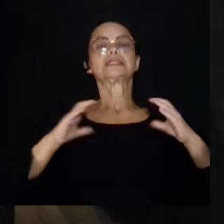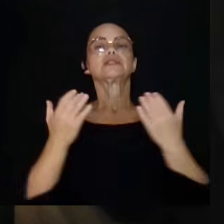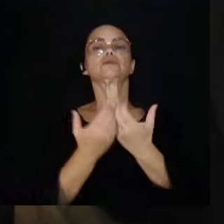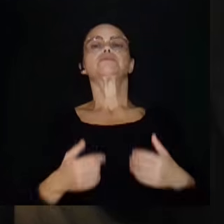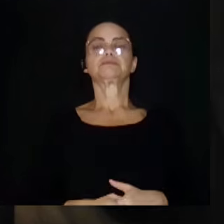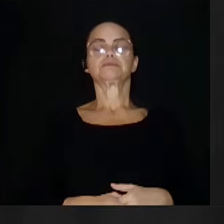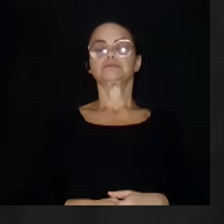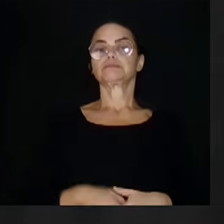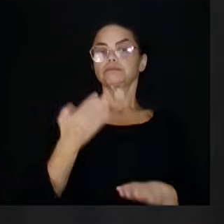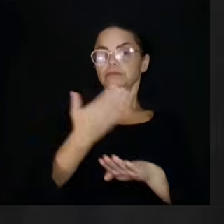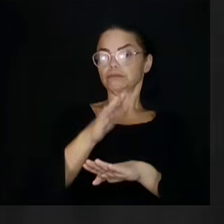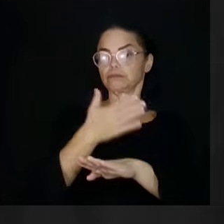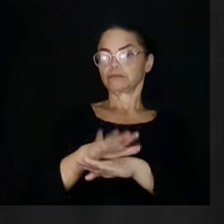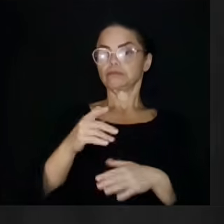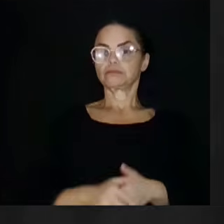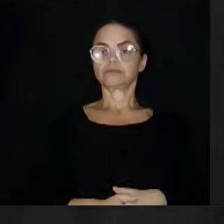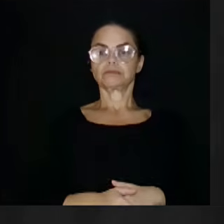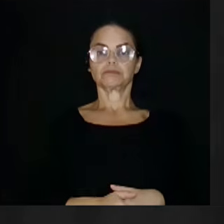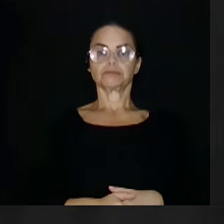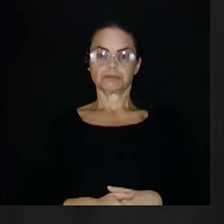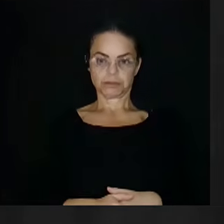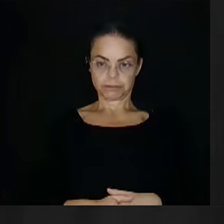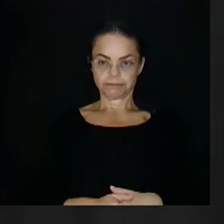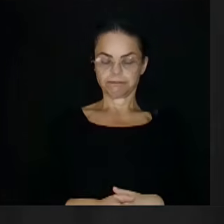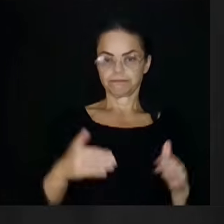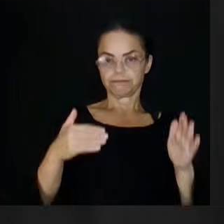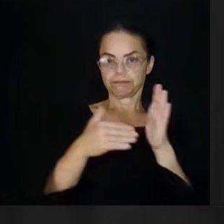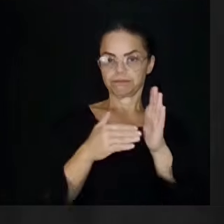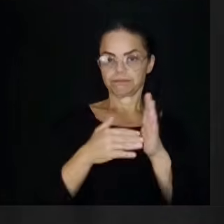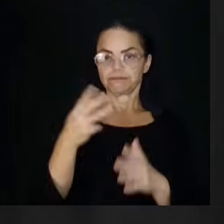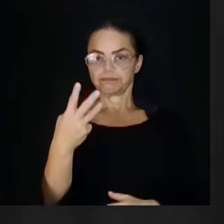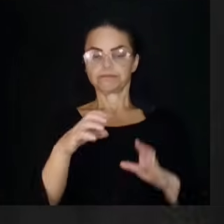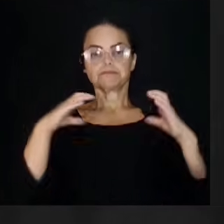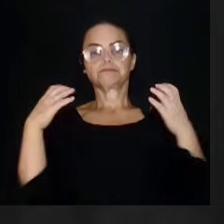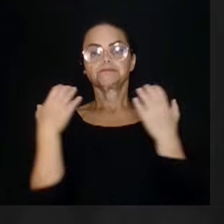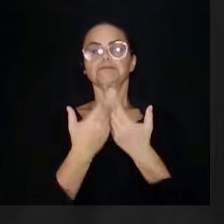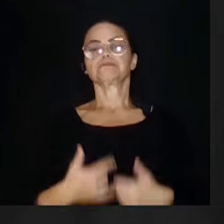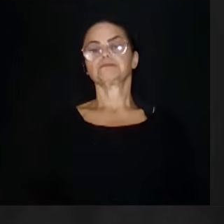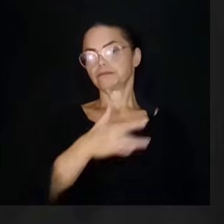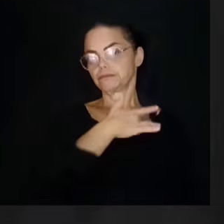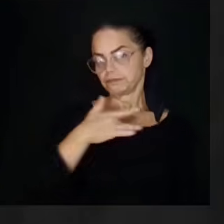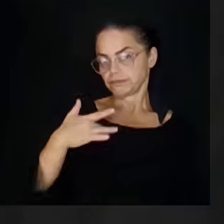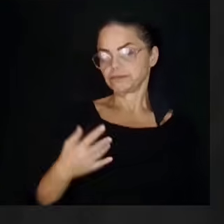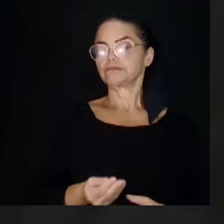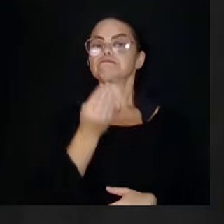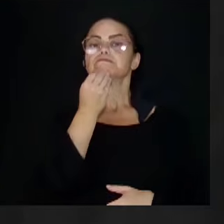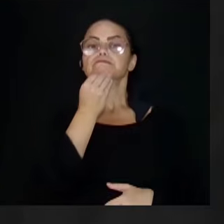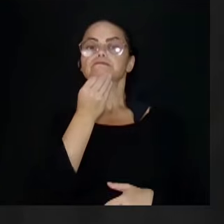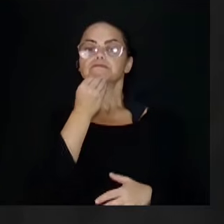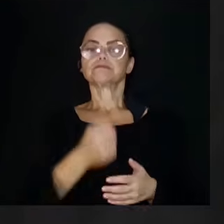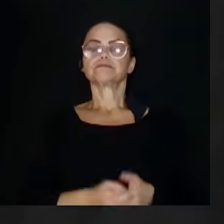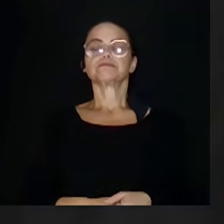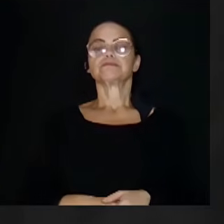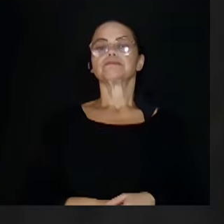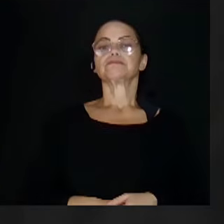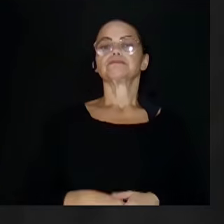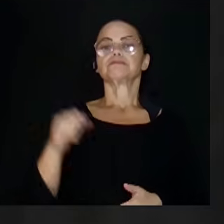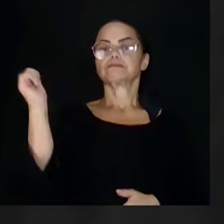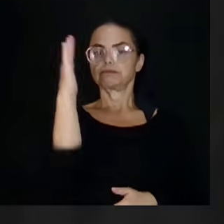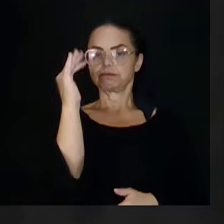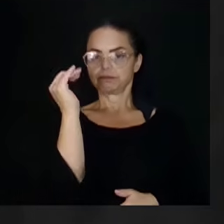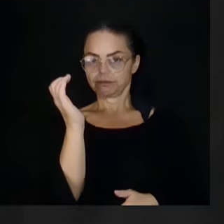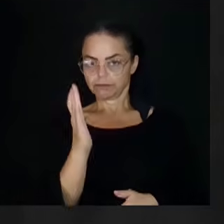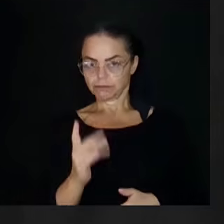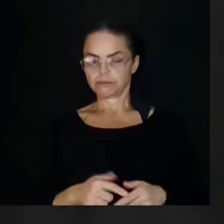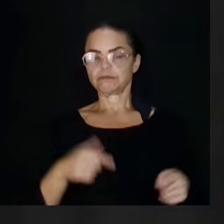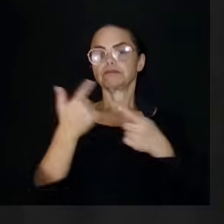das últimas 3 conferências de saúde e eu tive a oportunidade de estar na nacional, né? Importante a gente entender